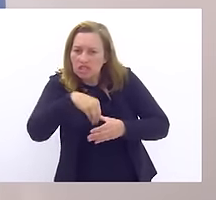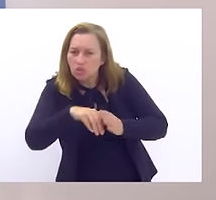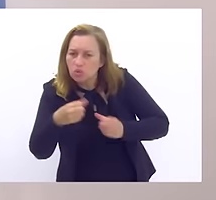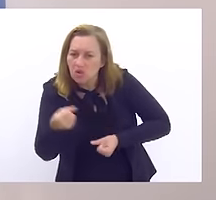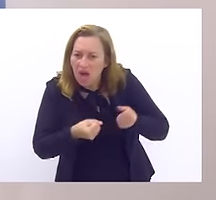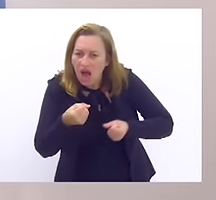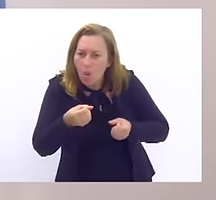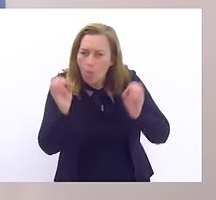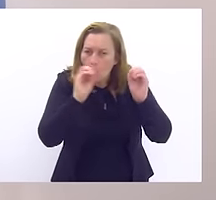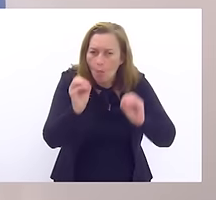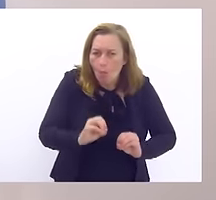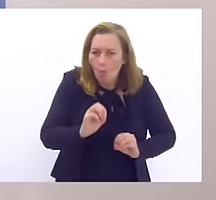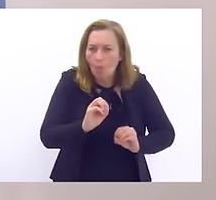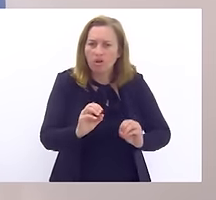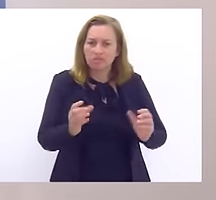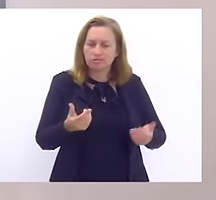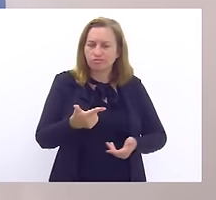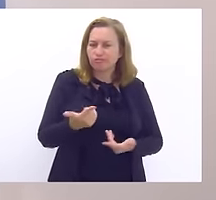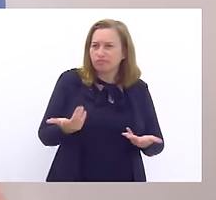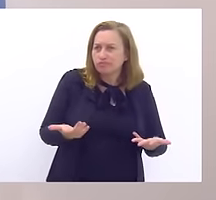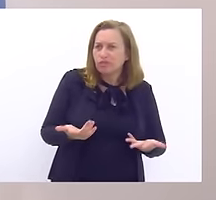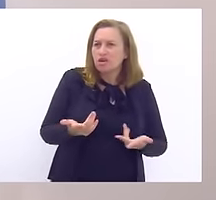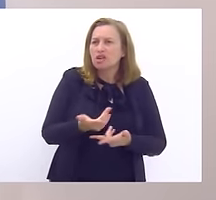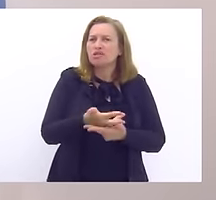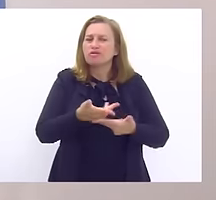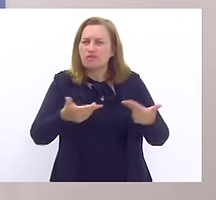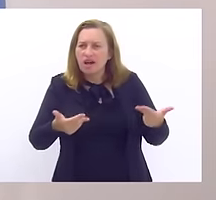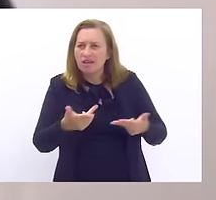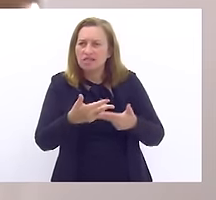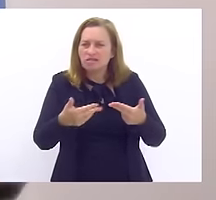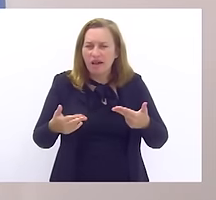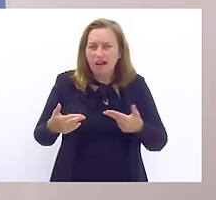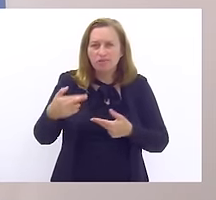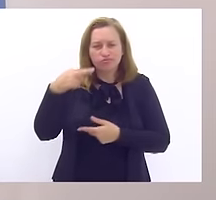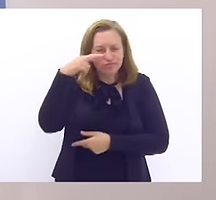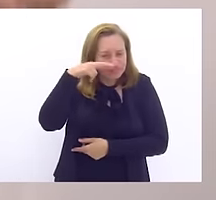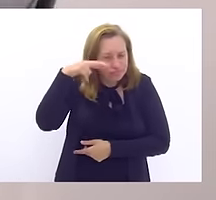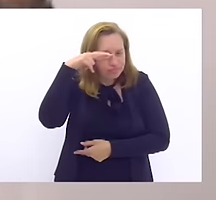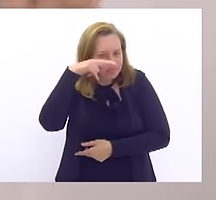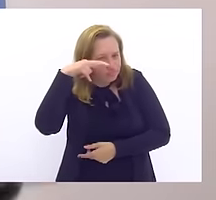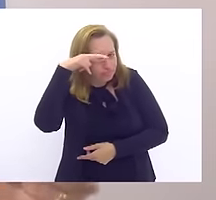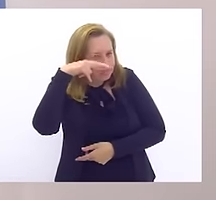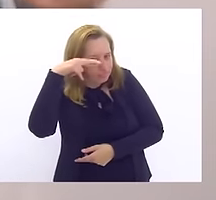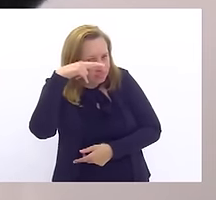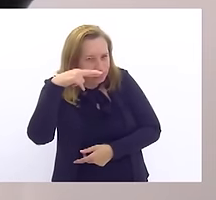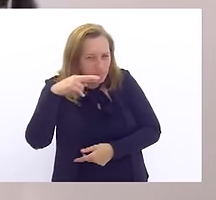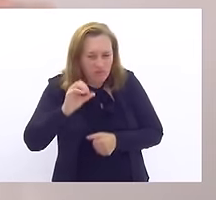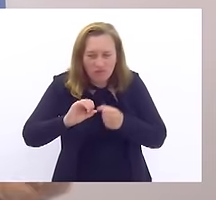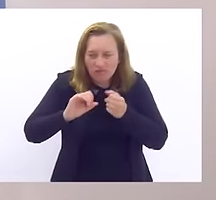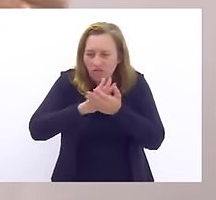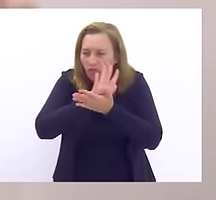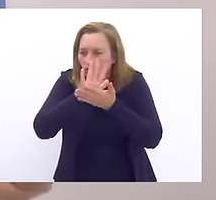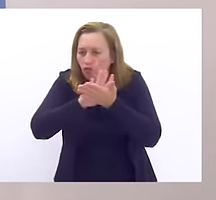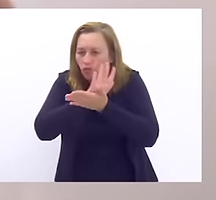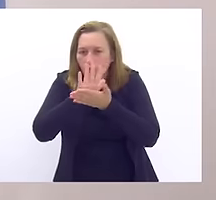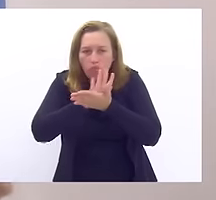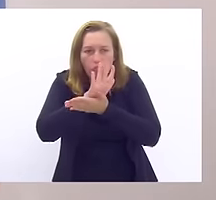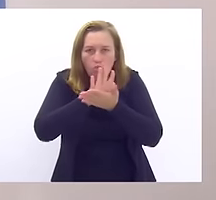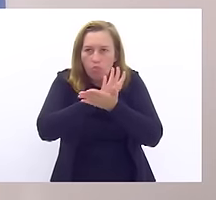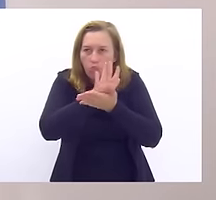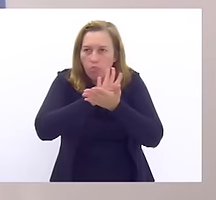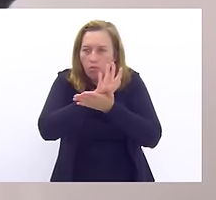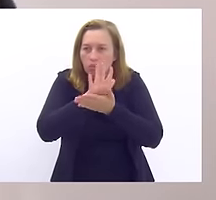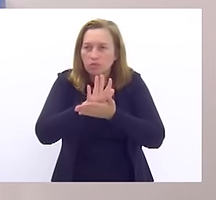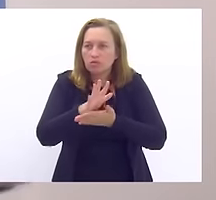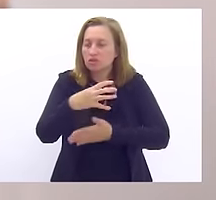arma dentro do carro e nós fizemos dezenas o Alan dezenas e não se faz nenhuma abordagem nesse